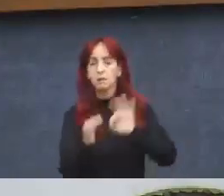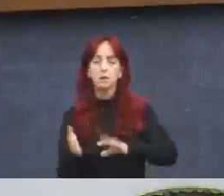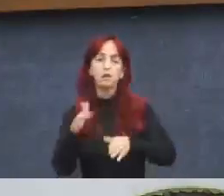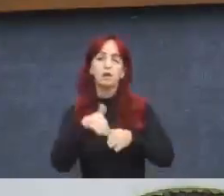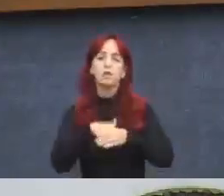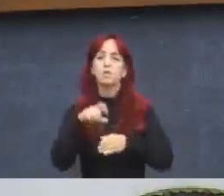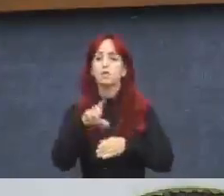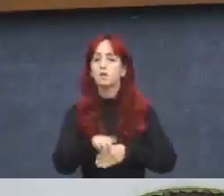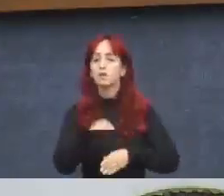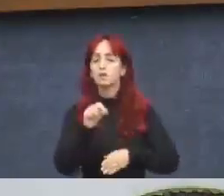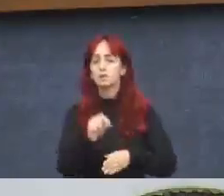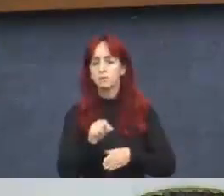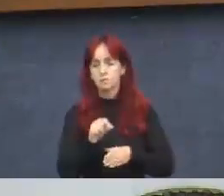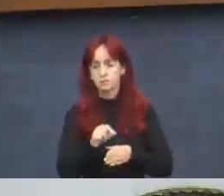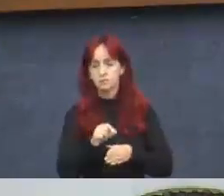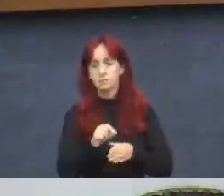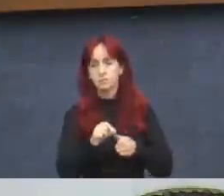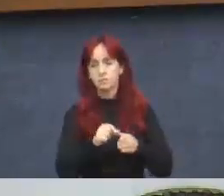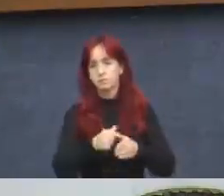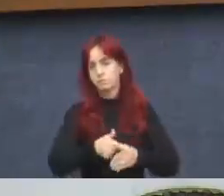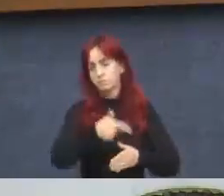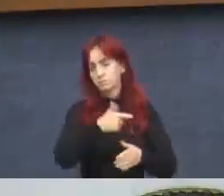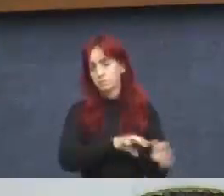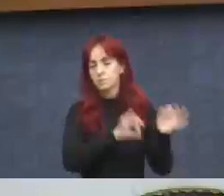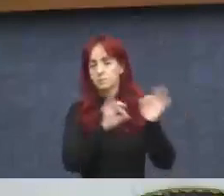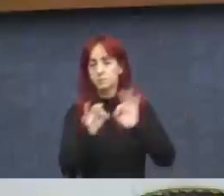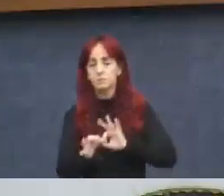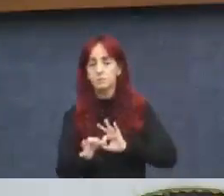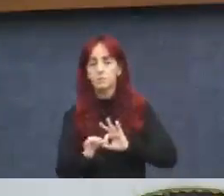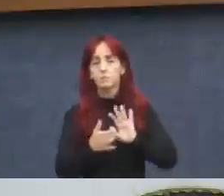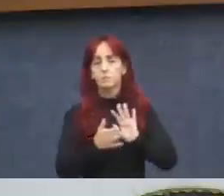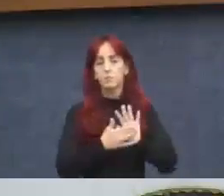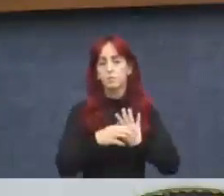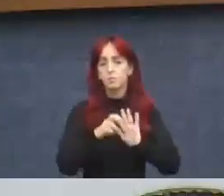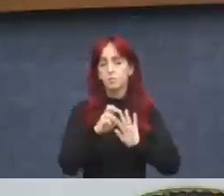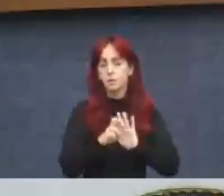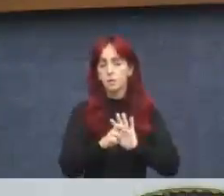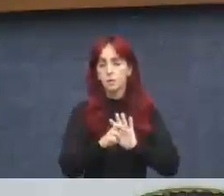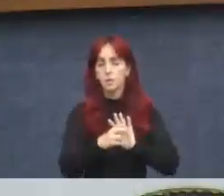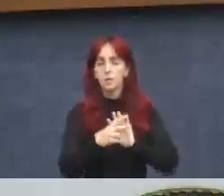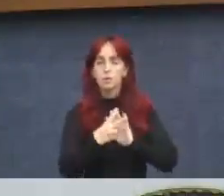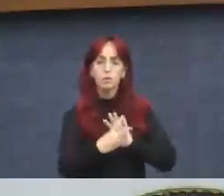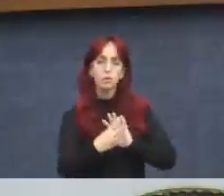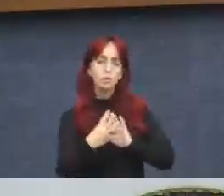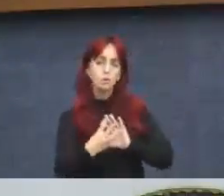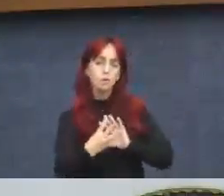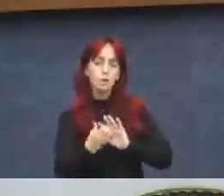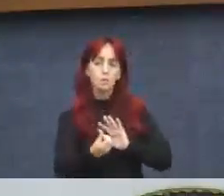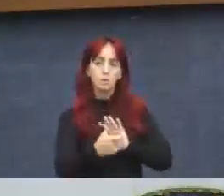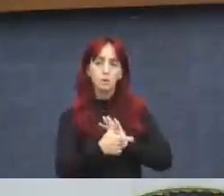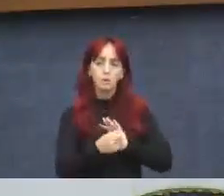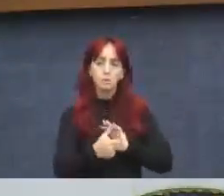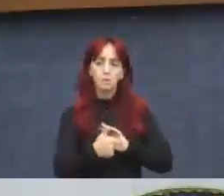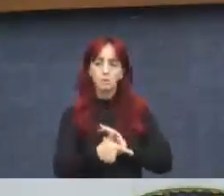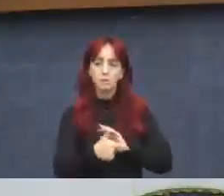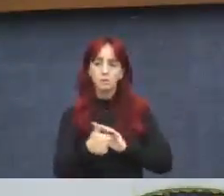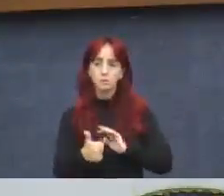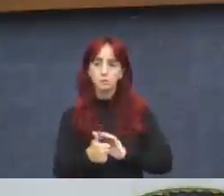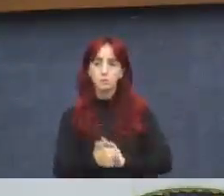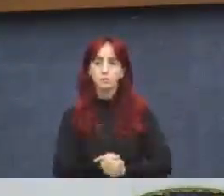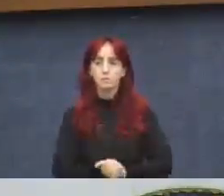com preferência, em segundo turno, a emenda 5 ao PL 246 de 2021.